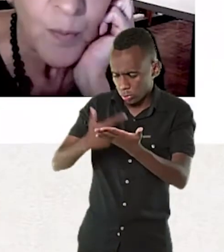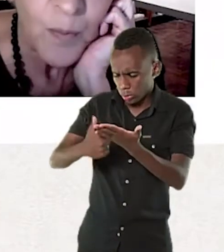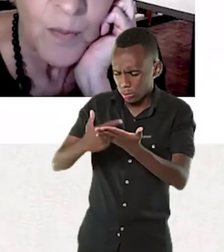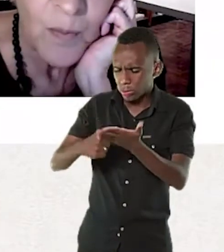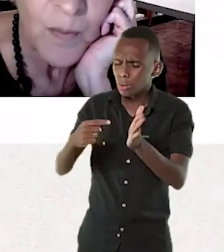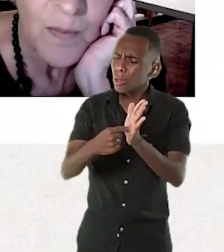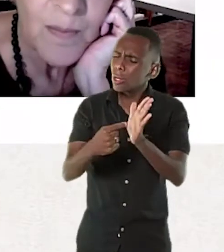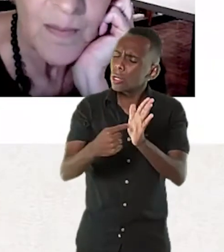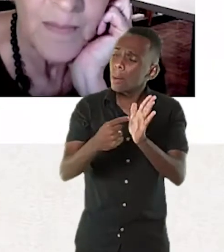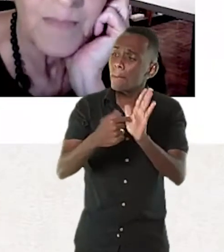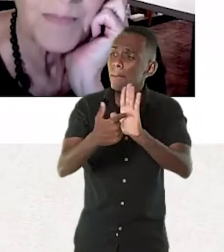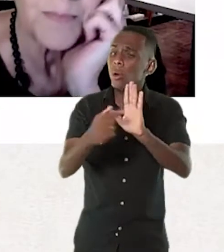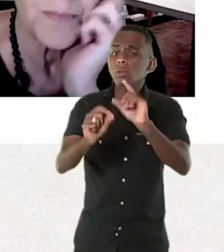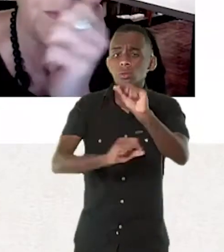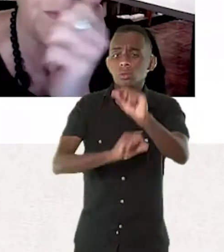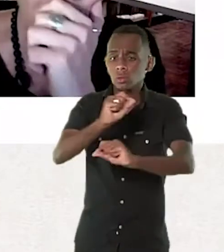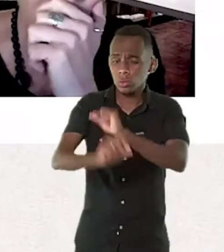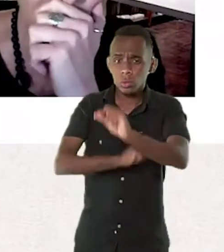indica